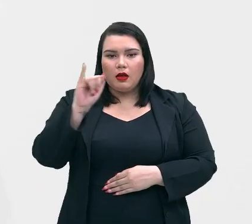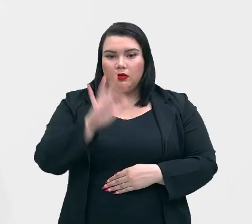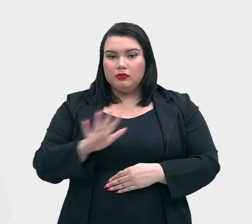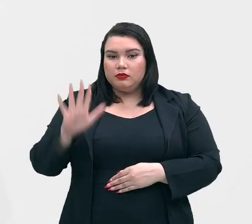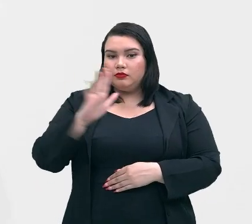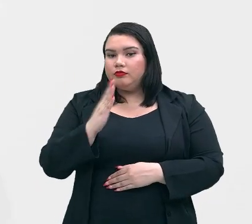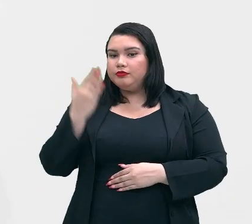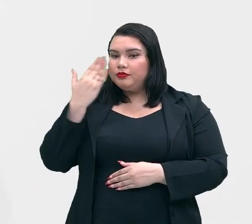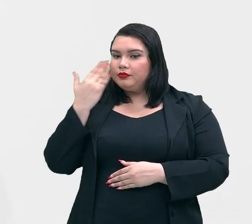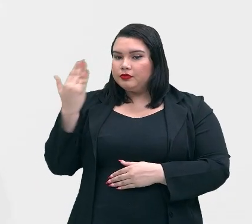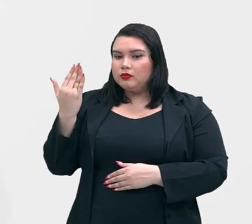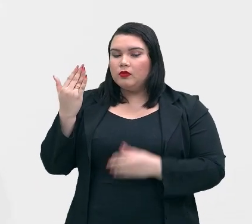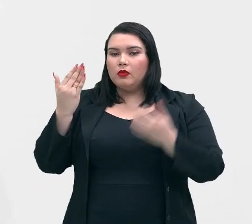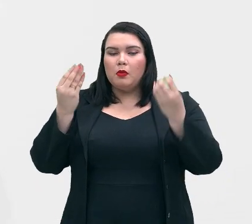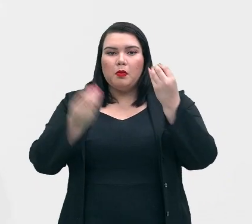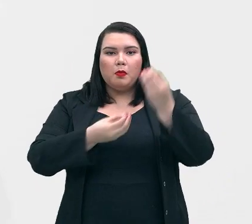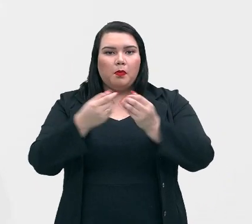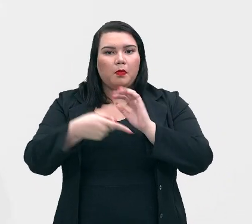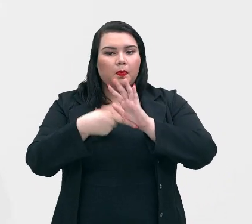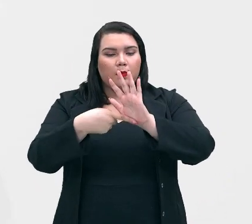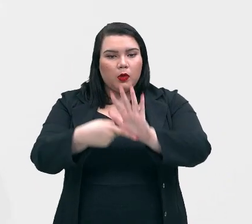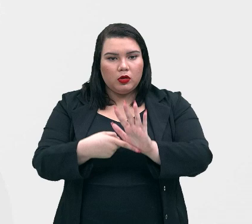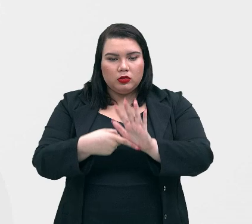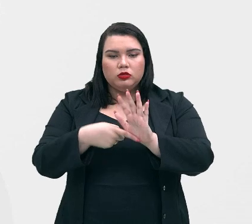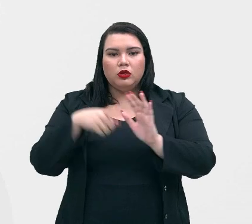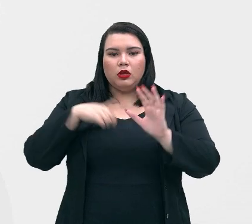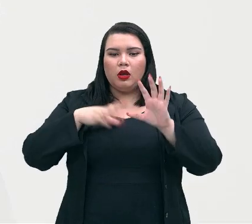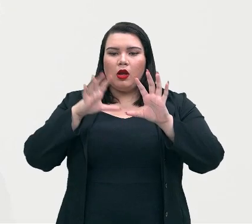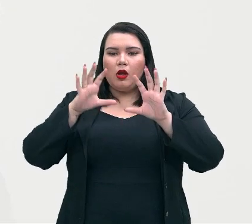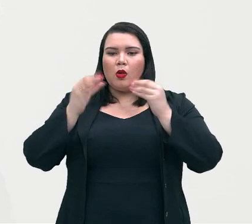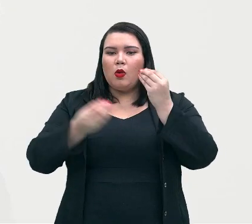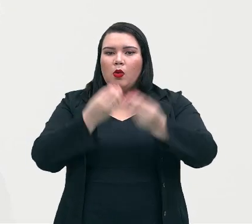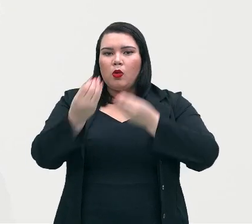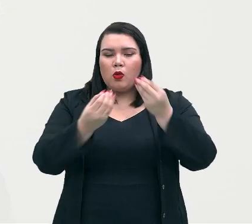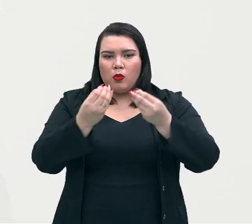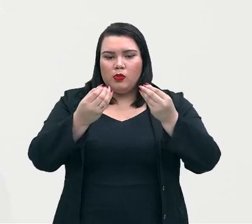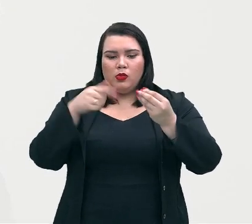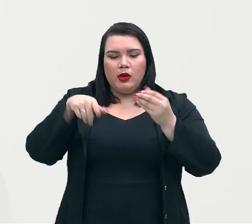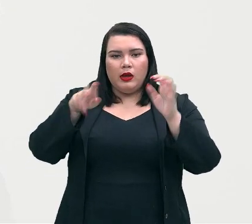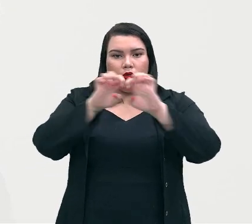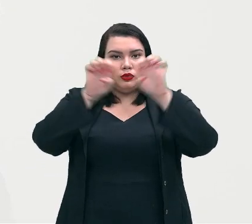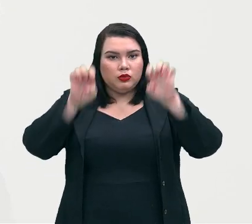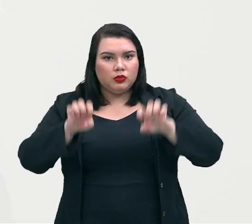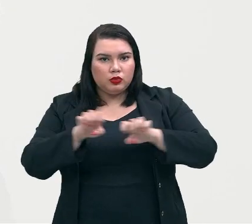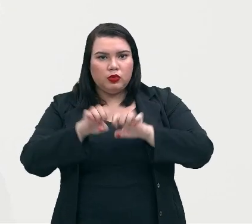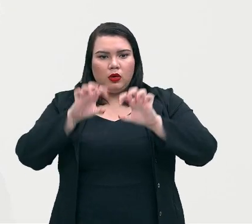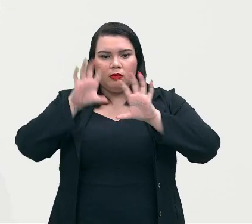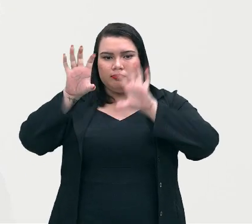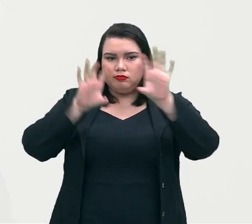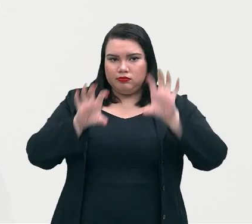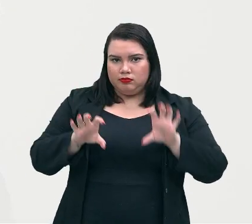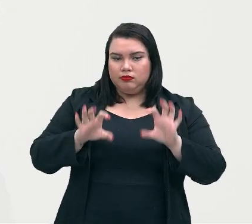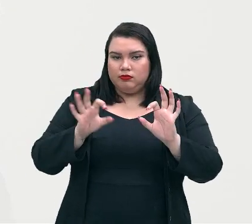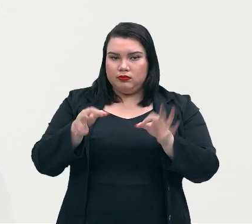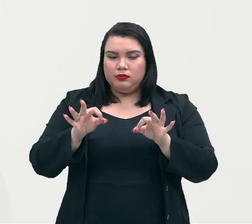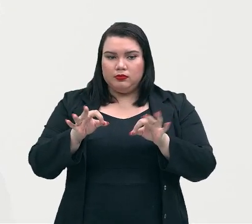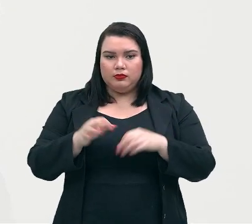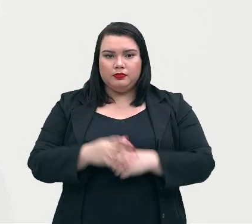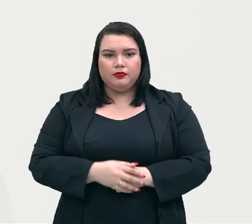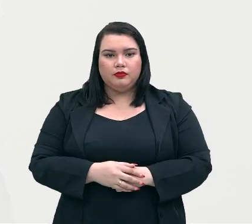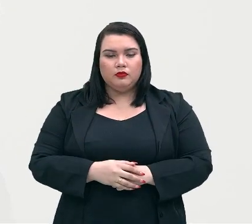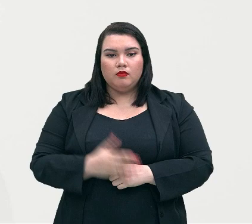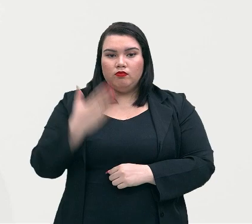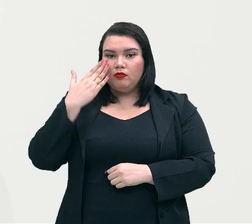observar melhor onde vai estar cada um aí do seu componente nessa bacia hidrográfica, né? O